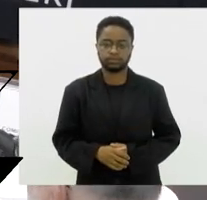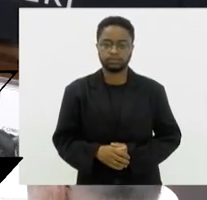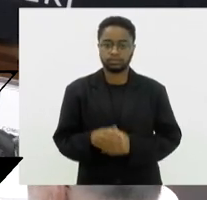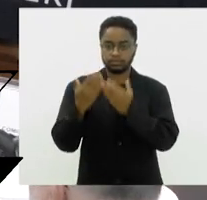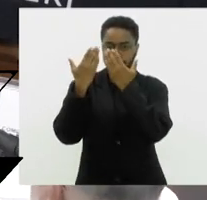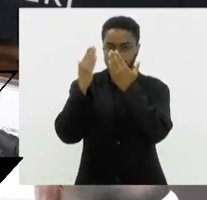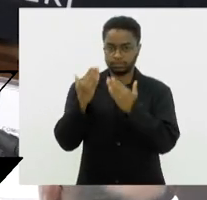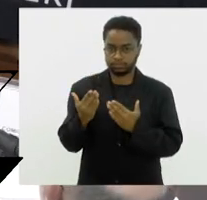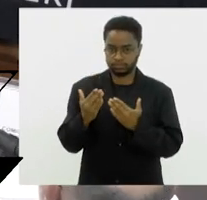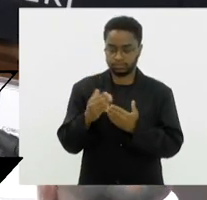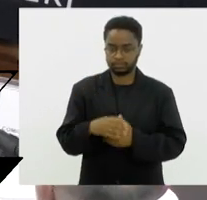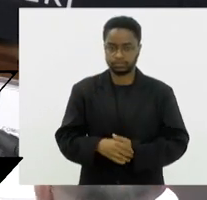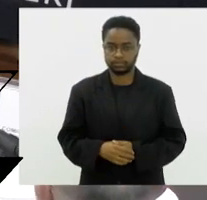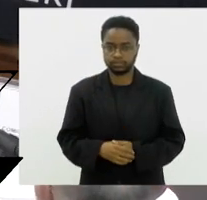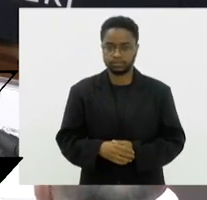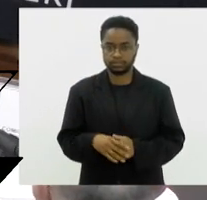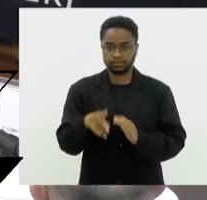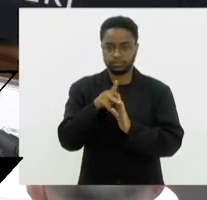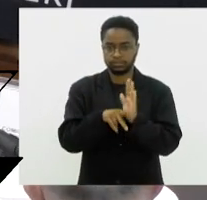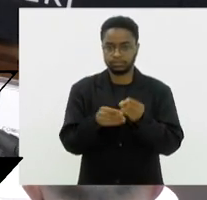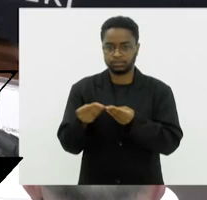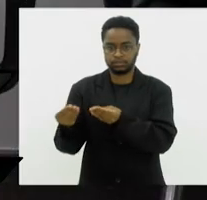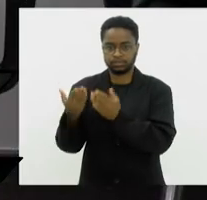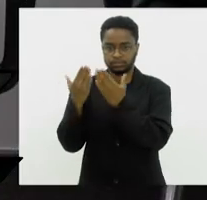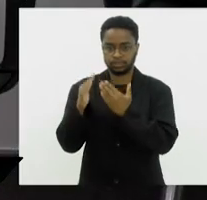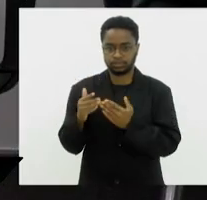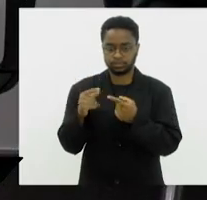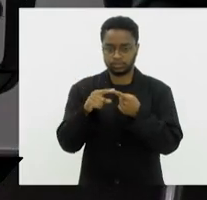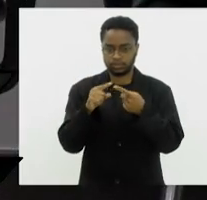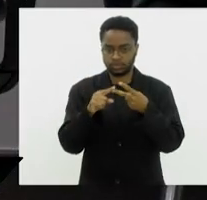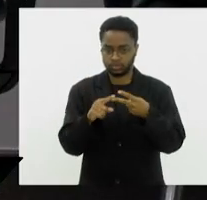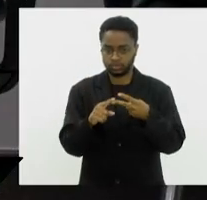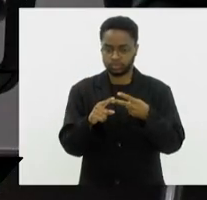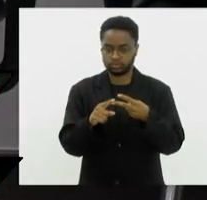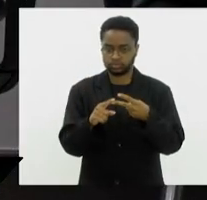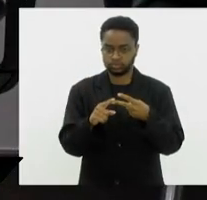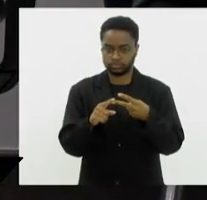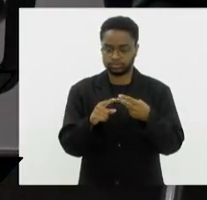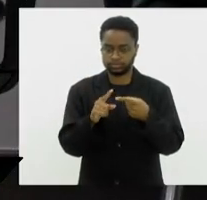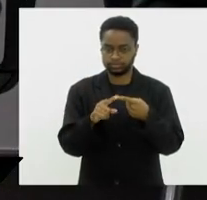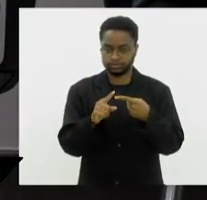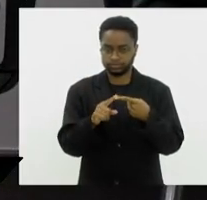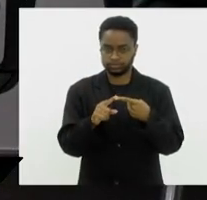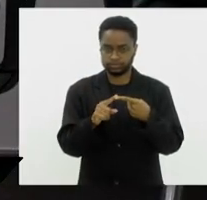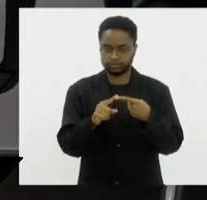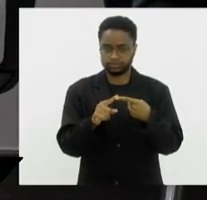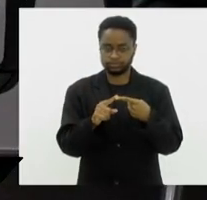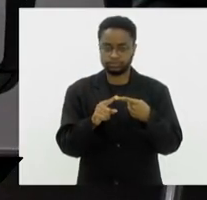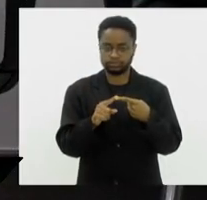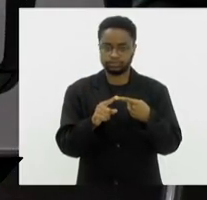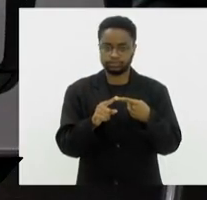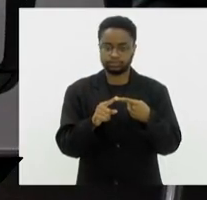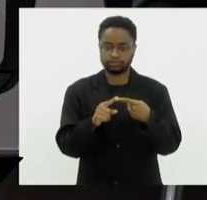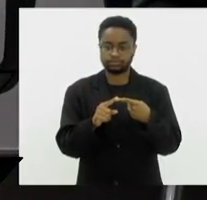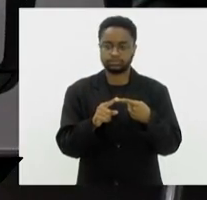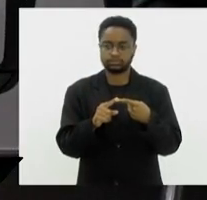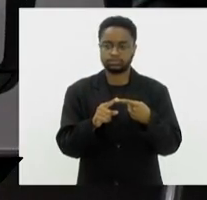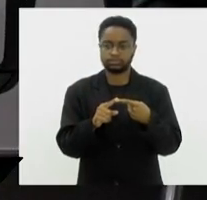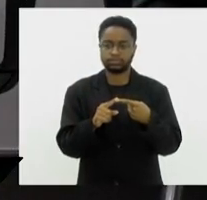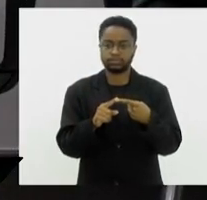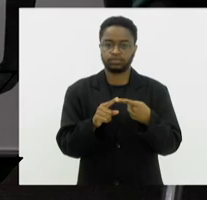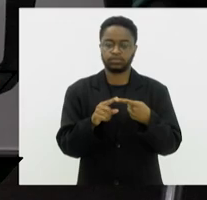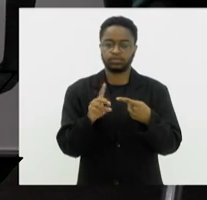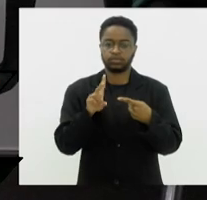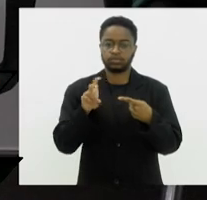vista. Projeto com vista para o deputado Luiz Paulo. Por dois motivos, senhor presidente. Um, de caráter de